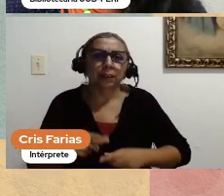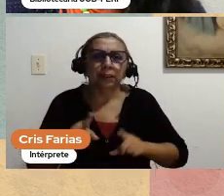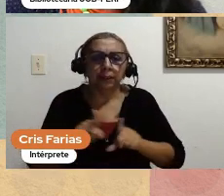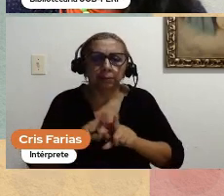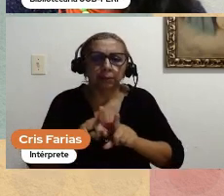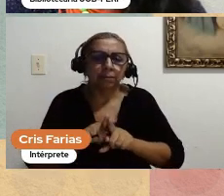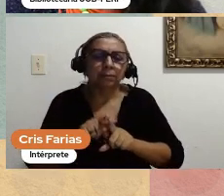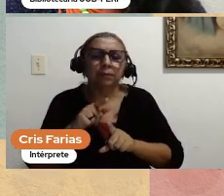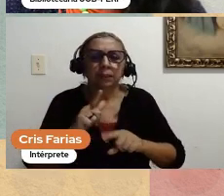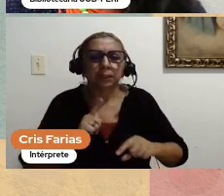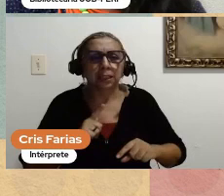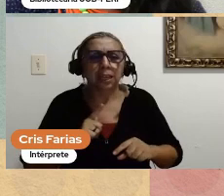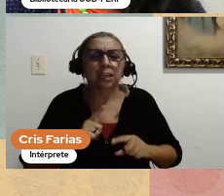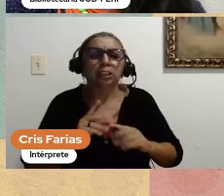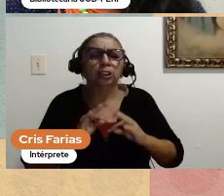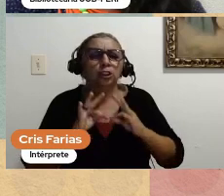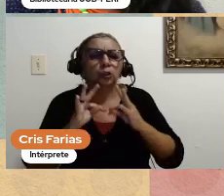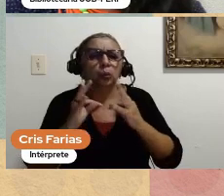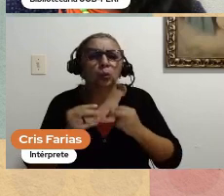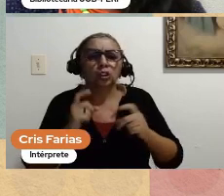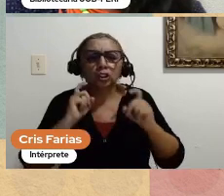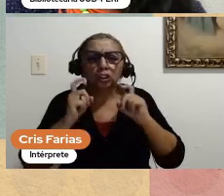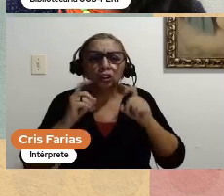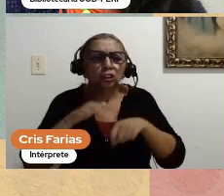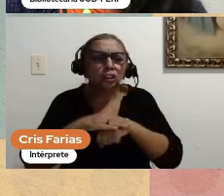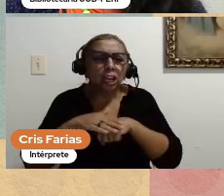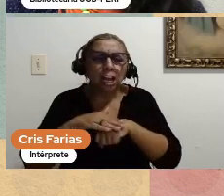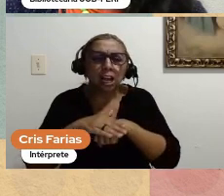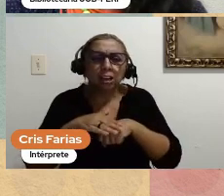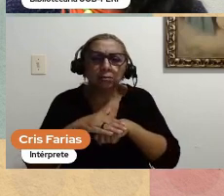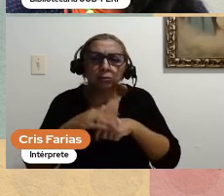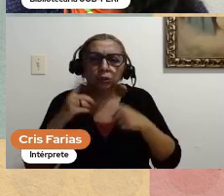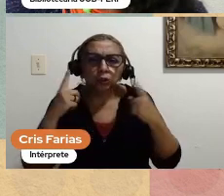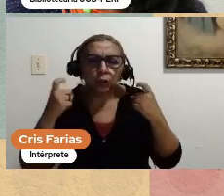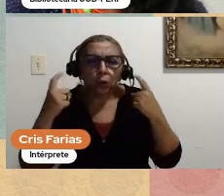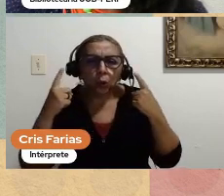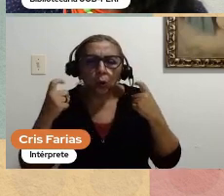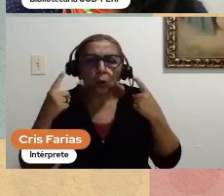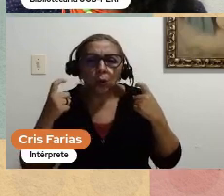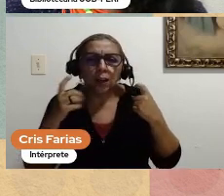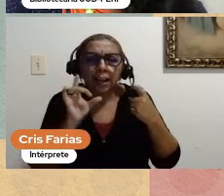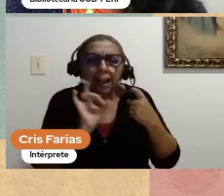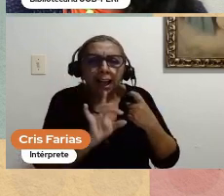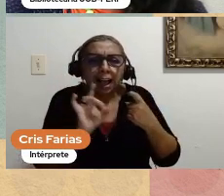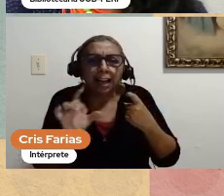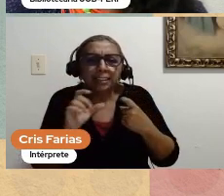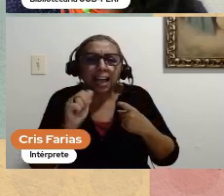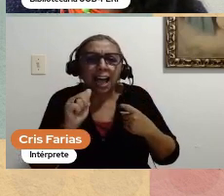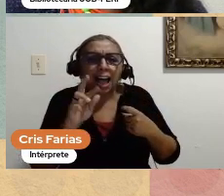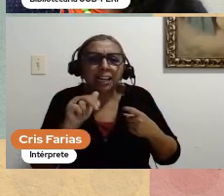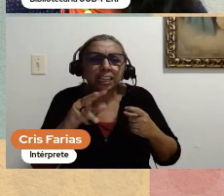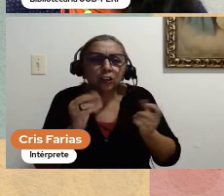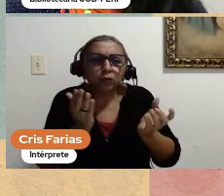indiretamente tem todo um diálogo com um acervo sonoro, porque a cada arquivo pessoal tem